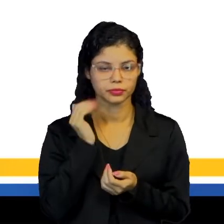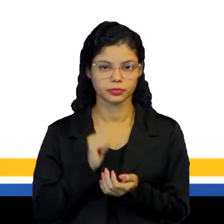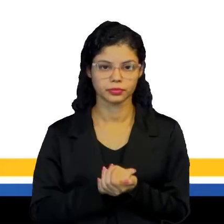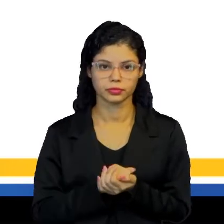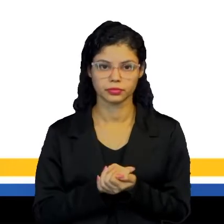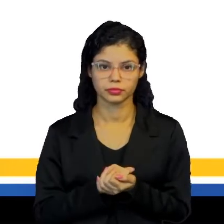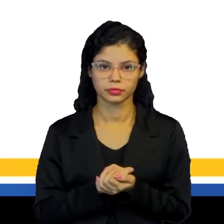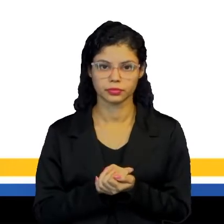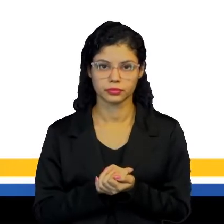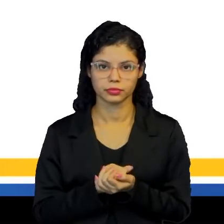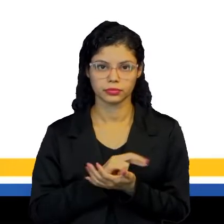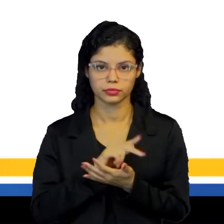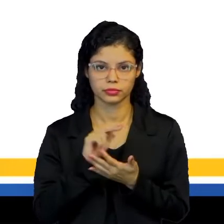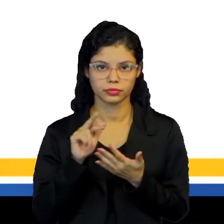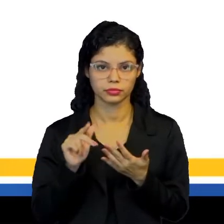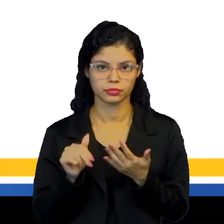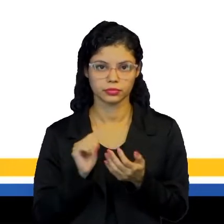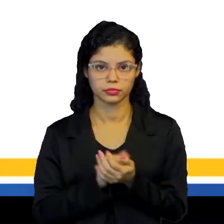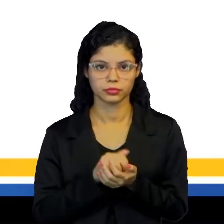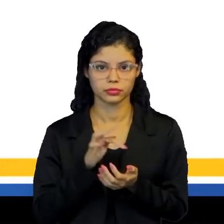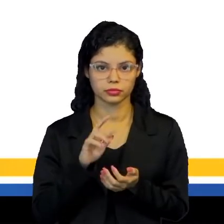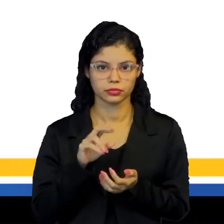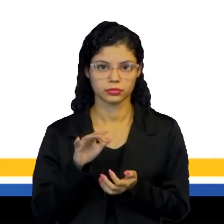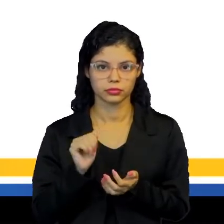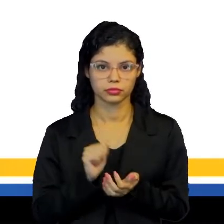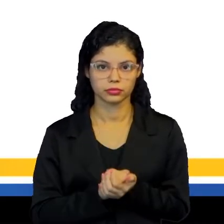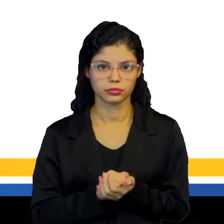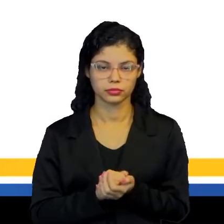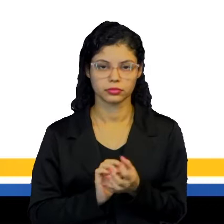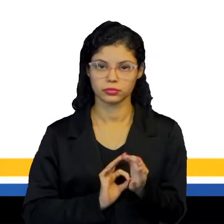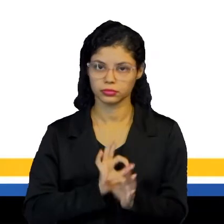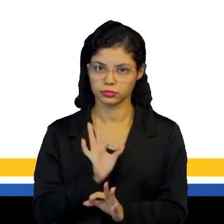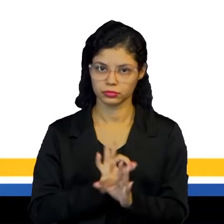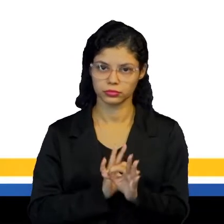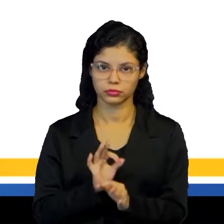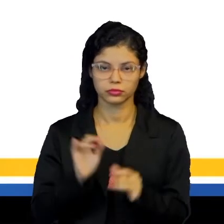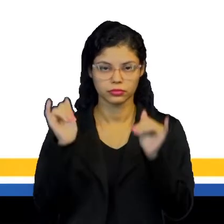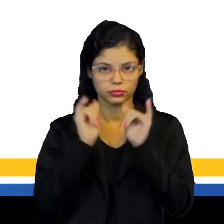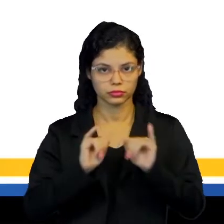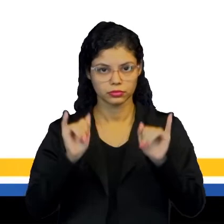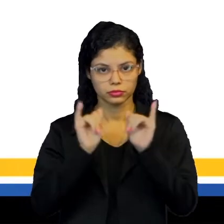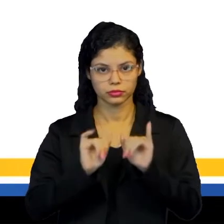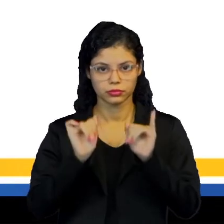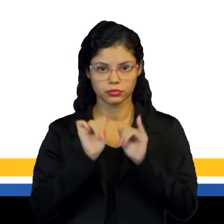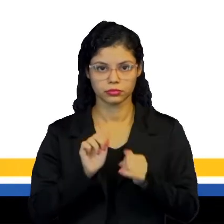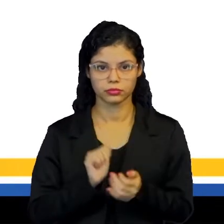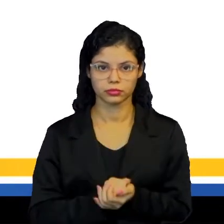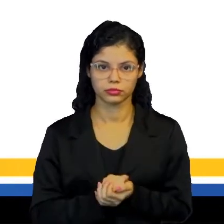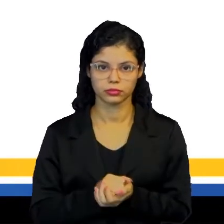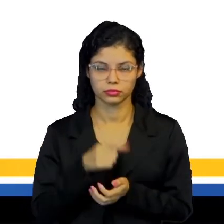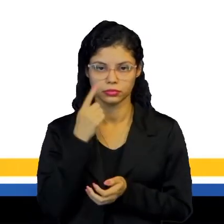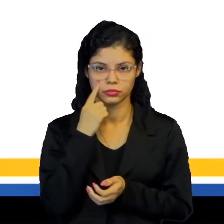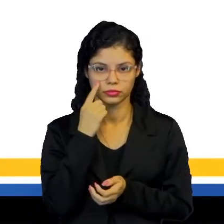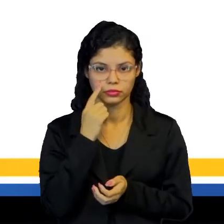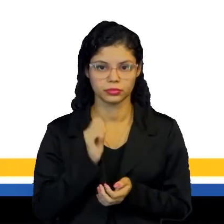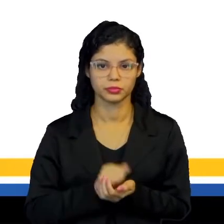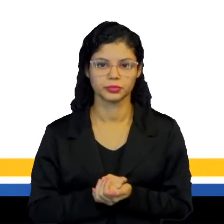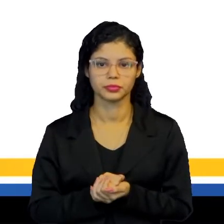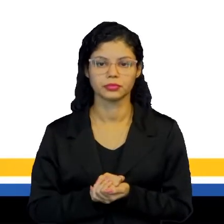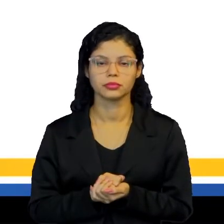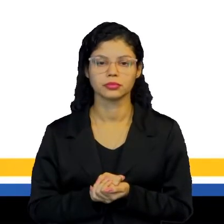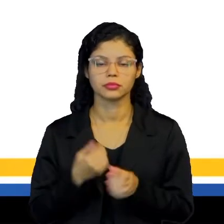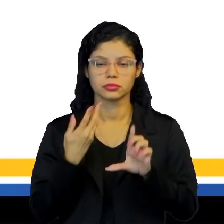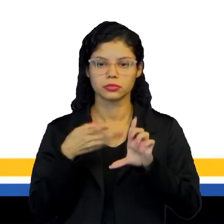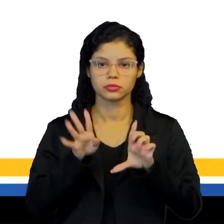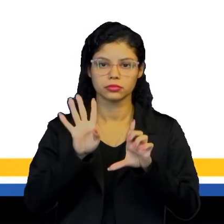as diversas formas de tratar uma informação. Então, olha aí,